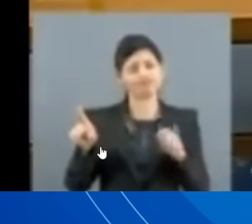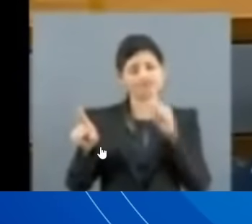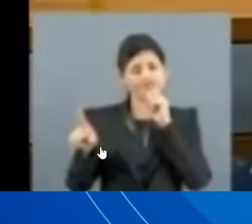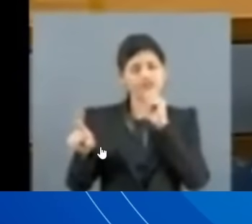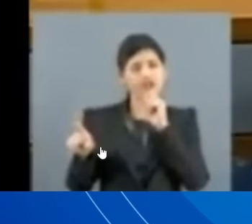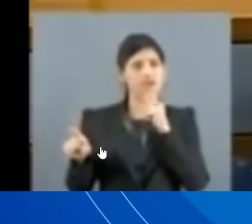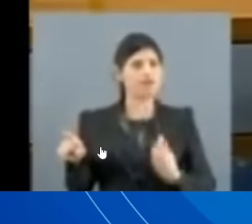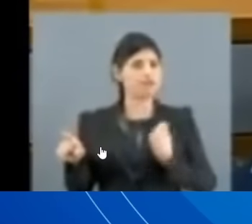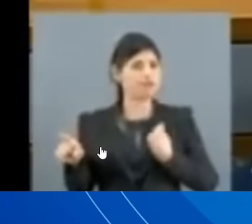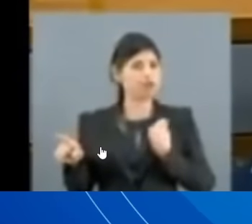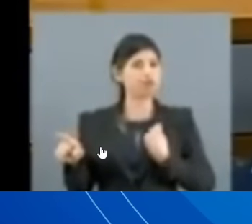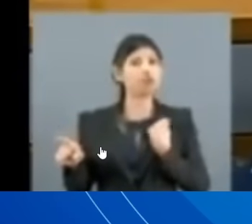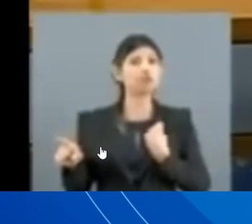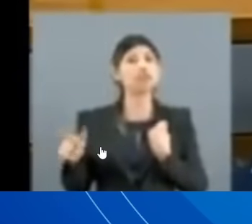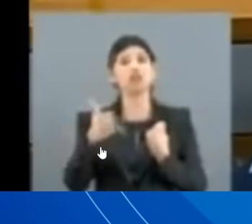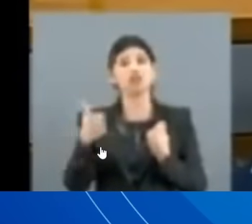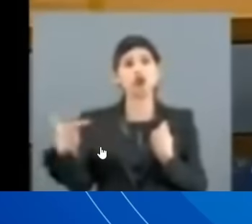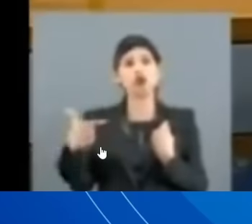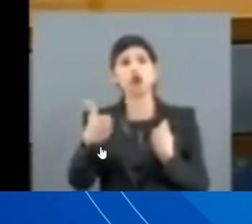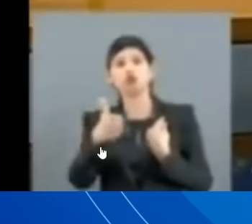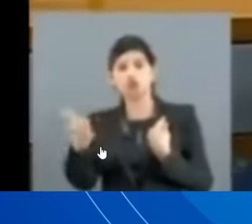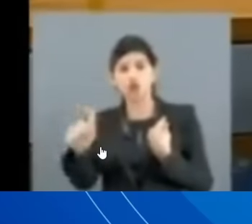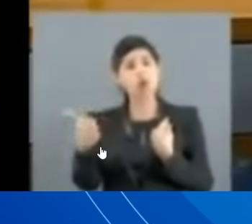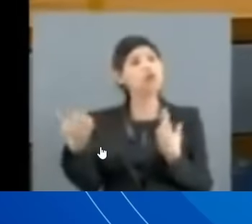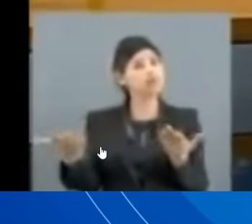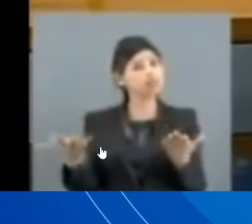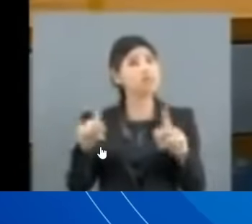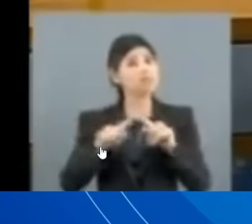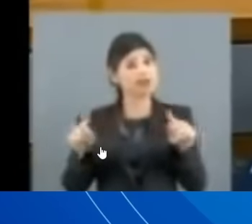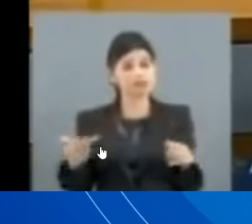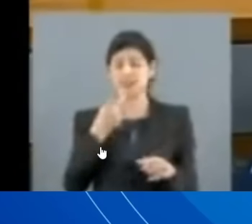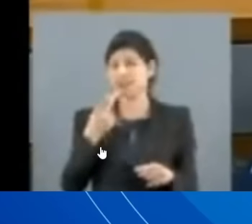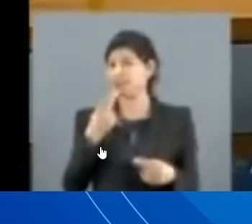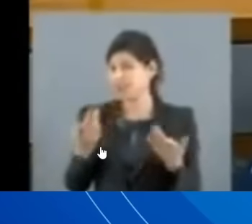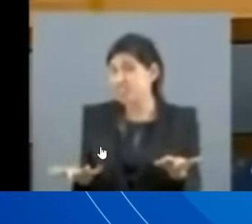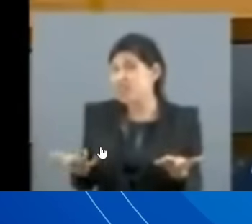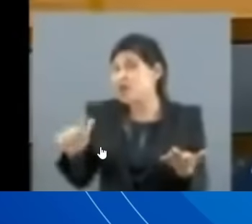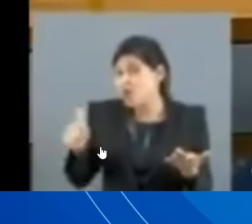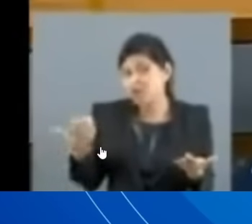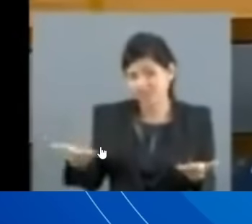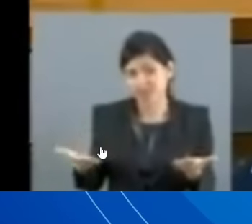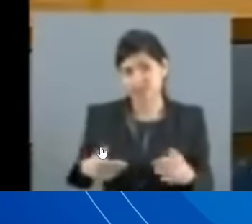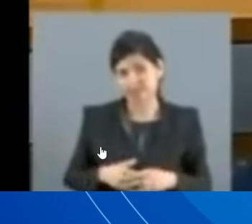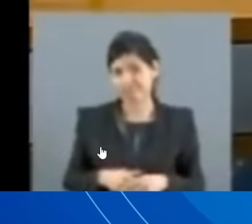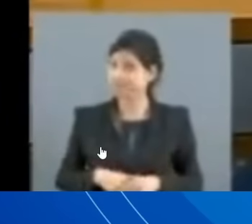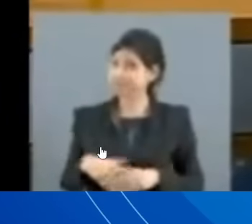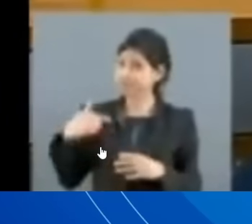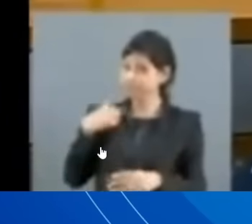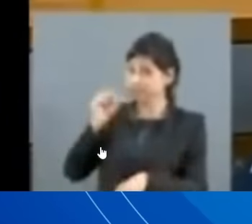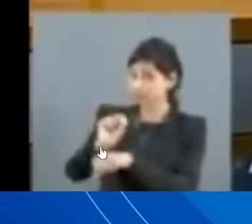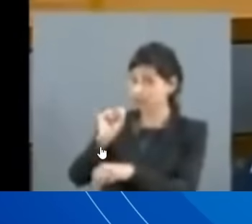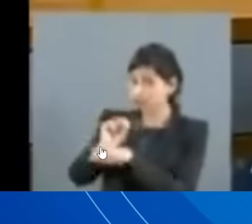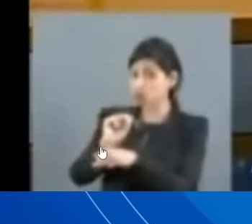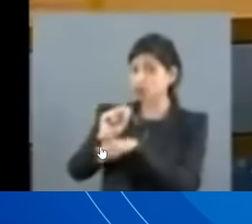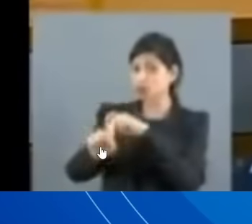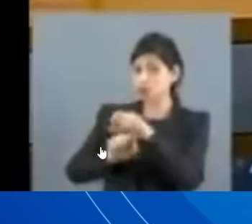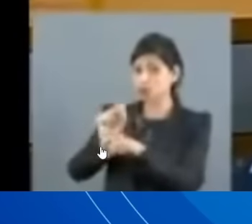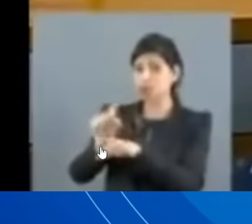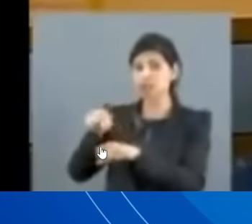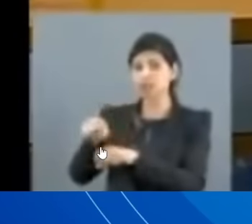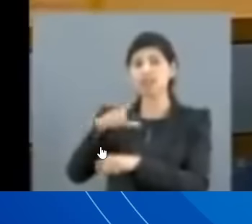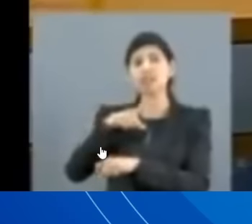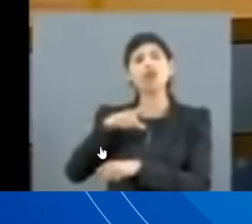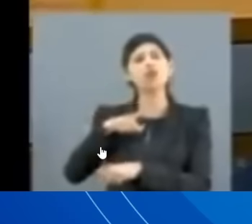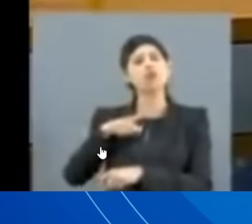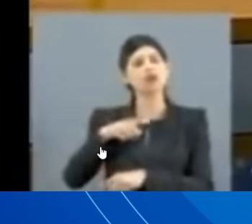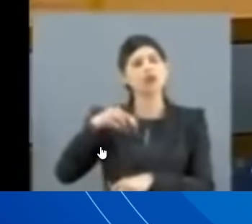época em que se faz dosimetria, onzimetria, sei lá, mas o Brasil está vivendo a onzimetria agora. Eu estou esperando o indicado. Diz que o